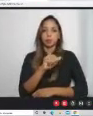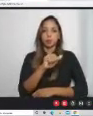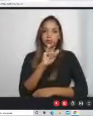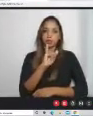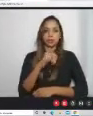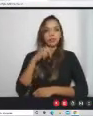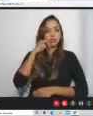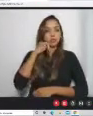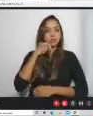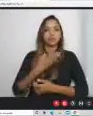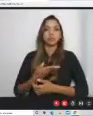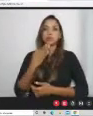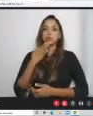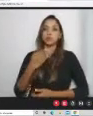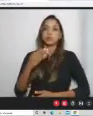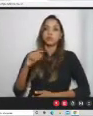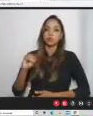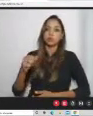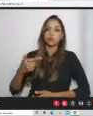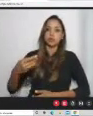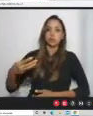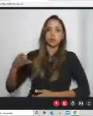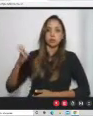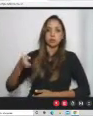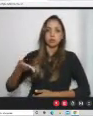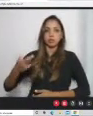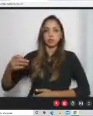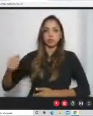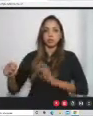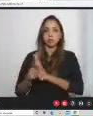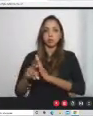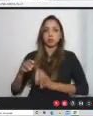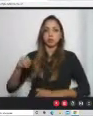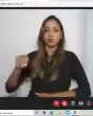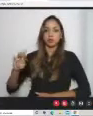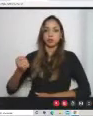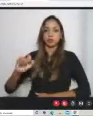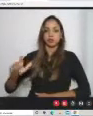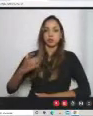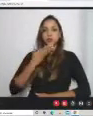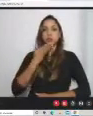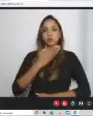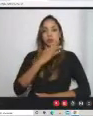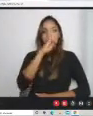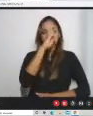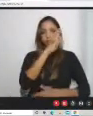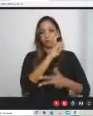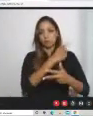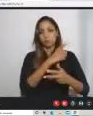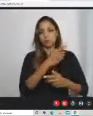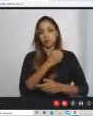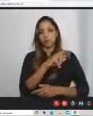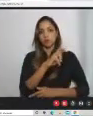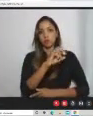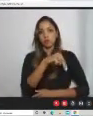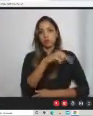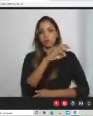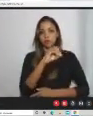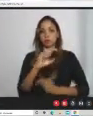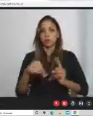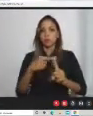803/2021, vereador Michael Borges, indica ao chefe do Executivo Municipal, excelentíssimo senhor Rosano Taveira da Cunha, extensivo à